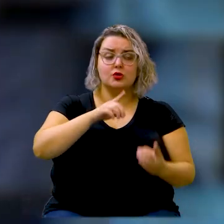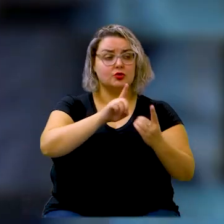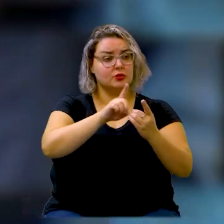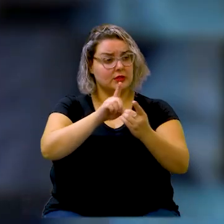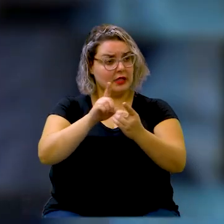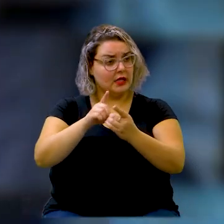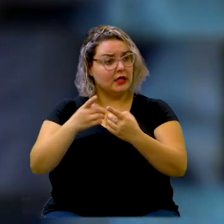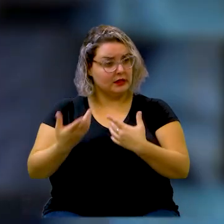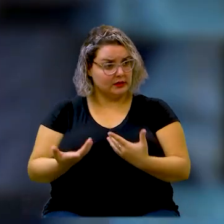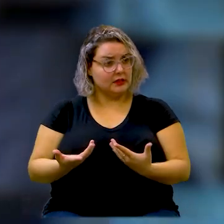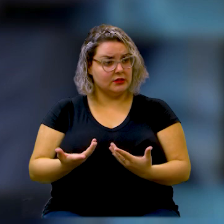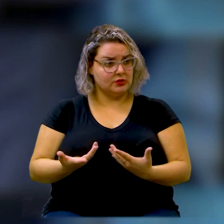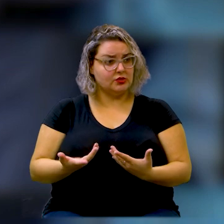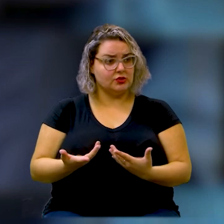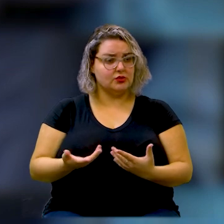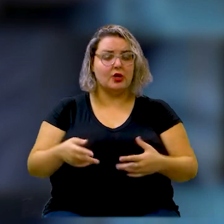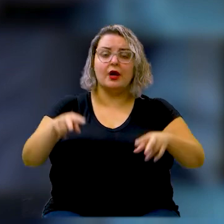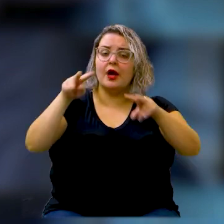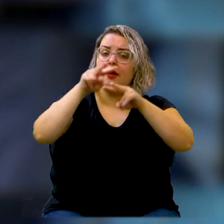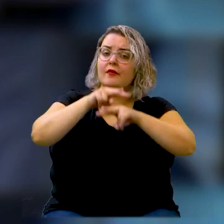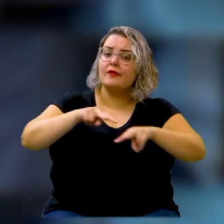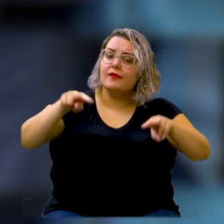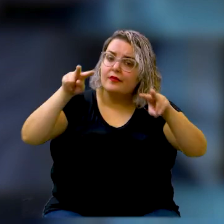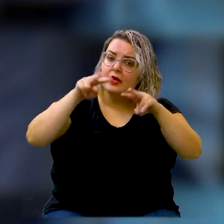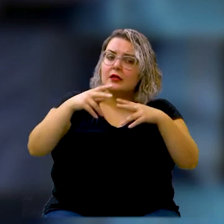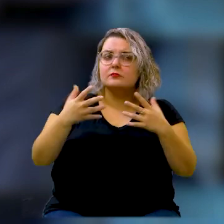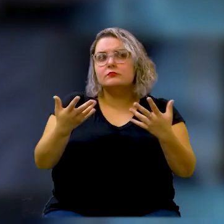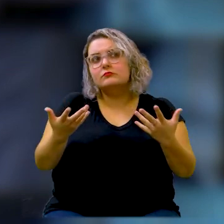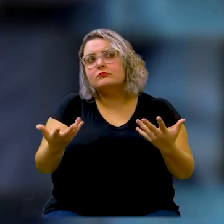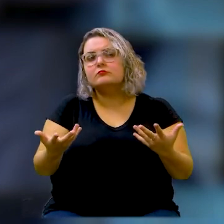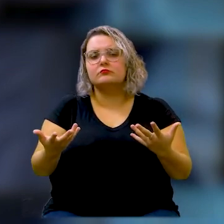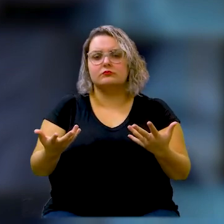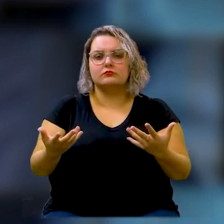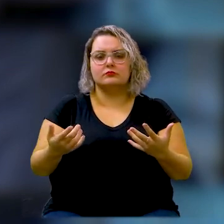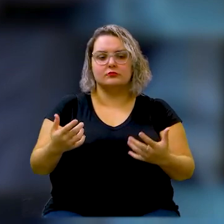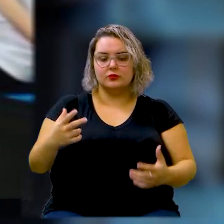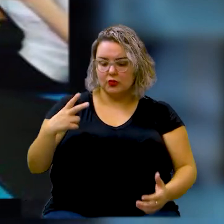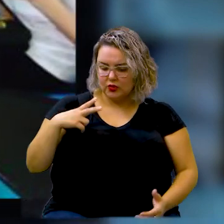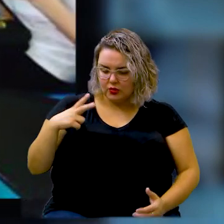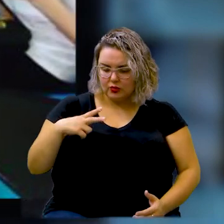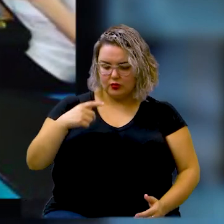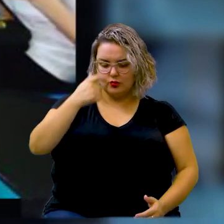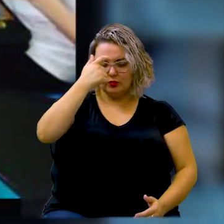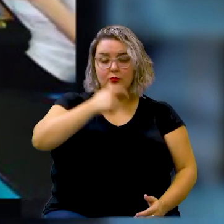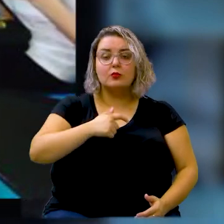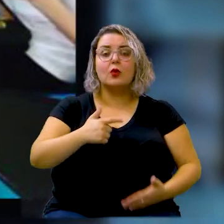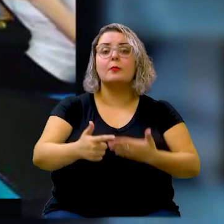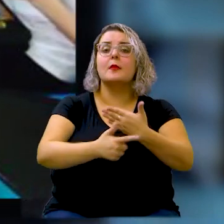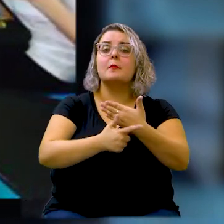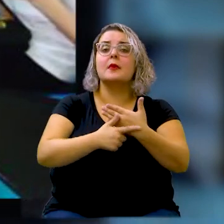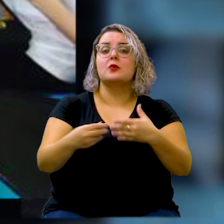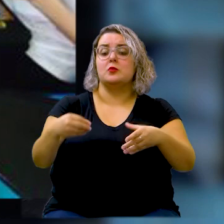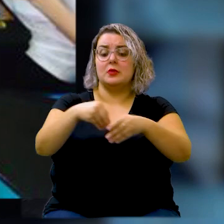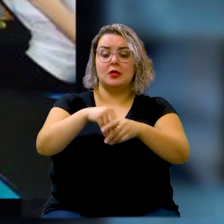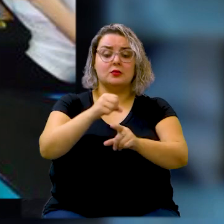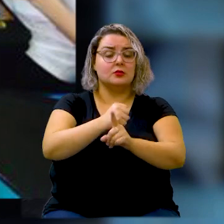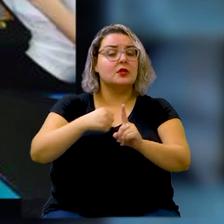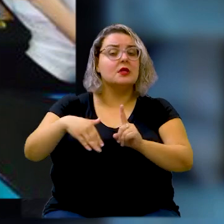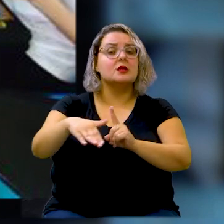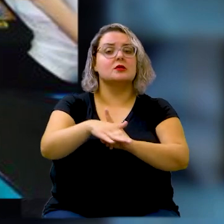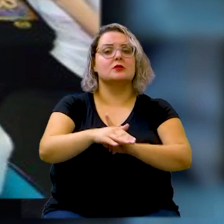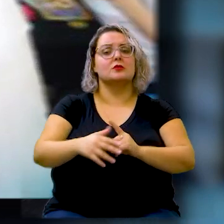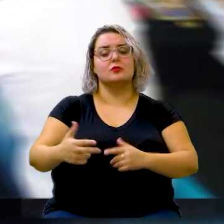atendidos a visão de indivíduo mesmo, do papel dele na sociedade, do papel dele